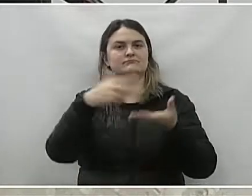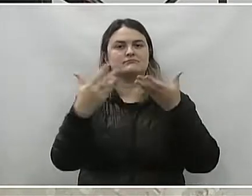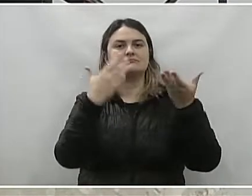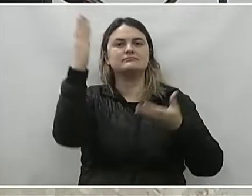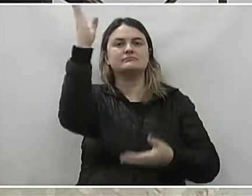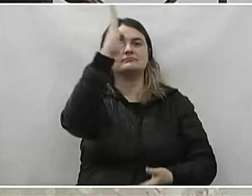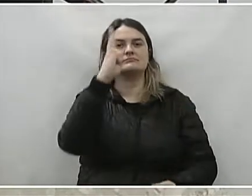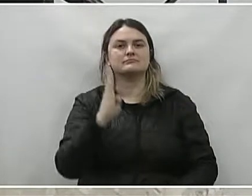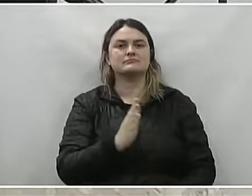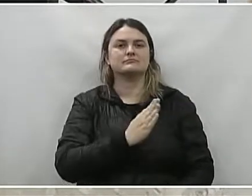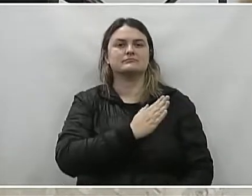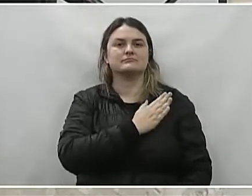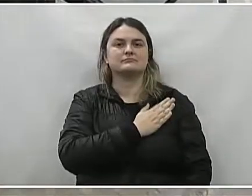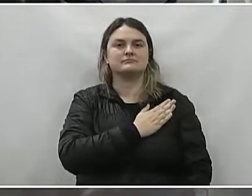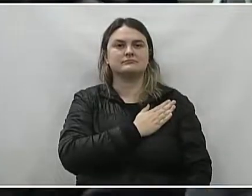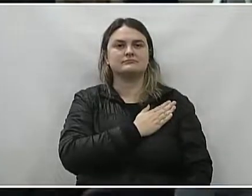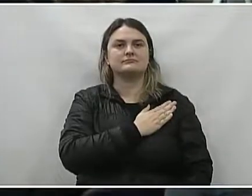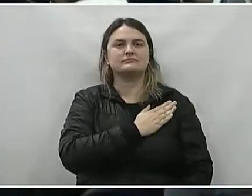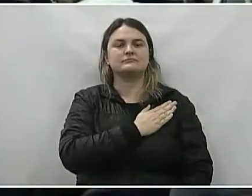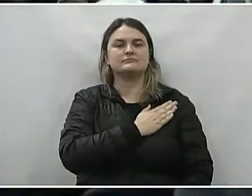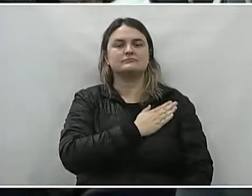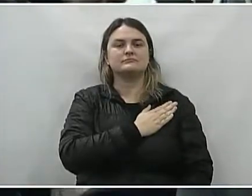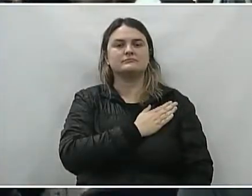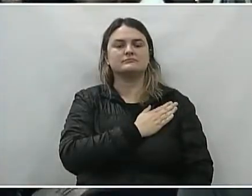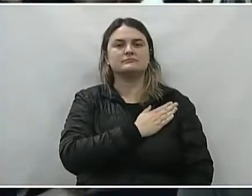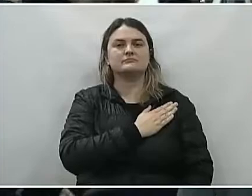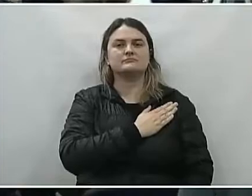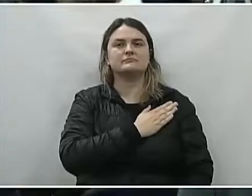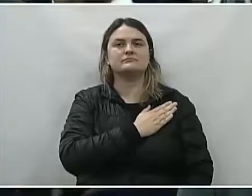hino nacional brasileiro.